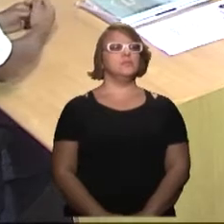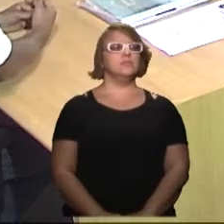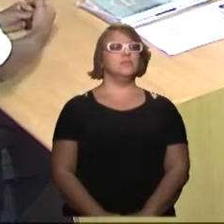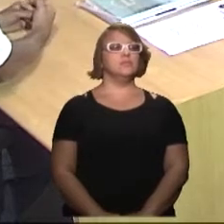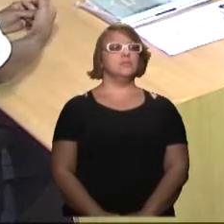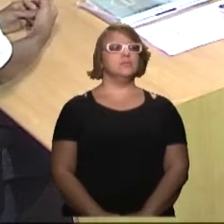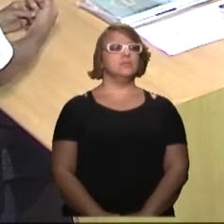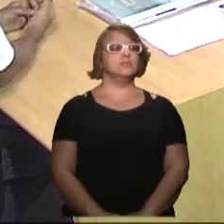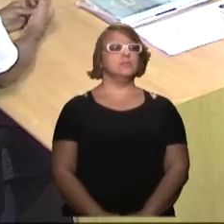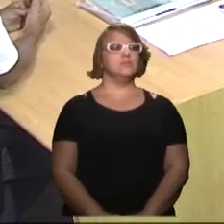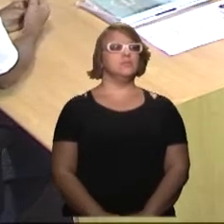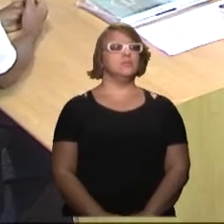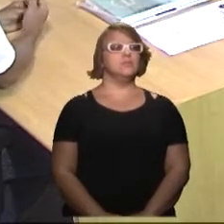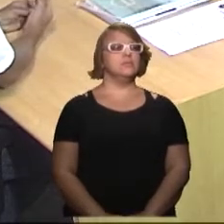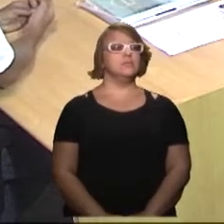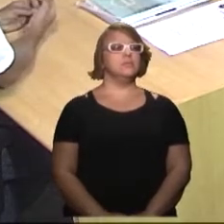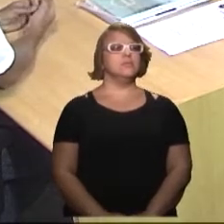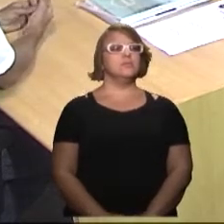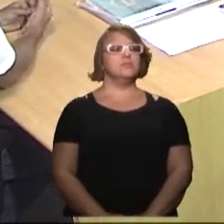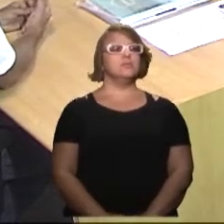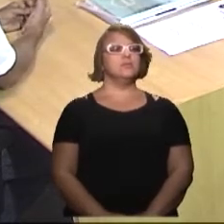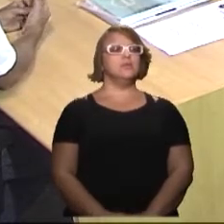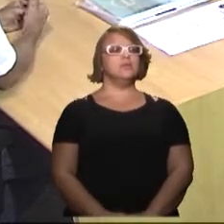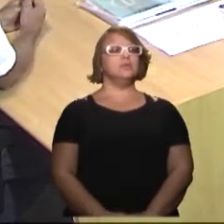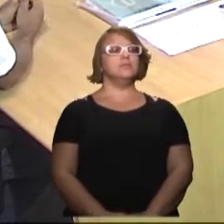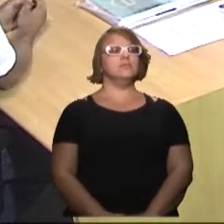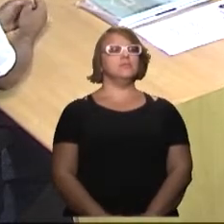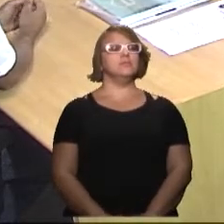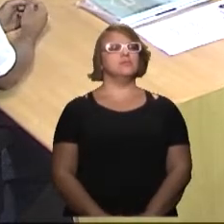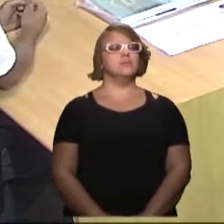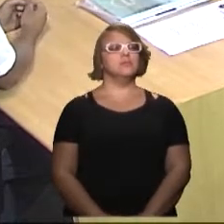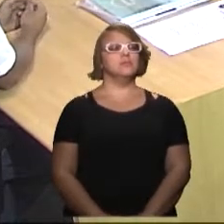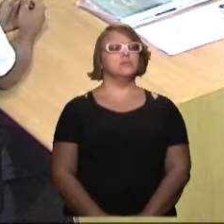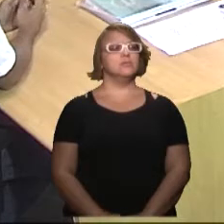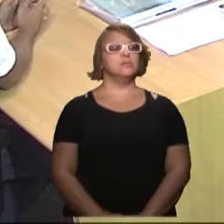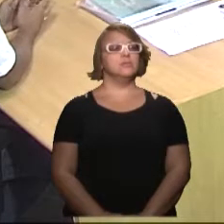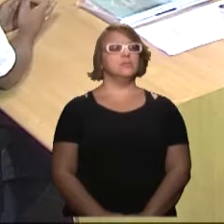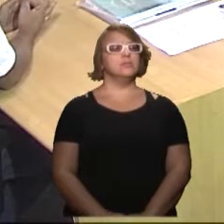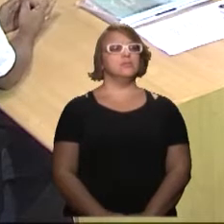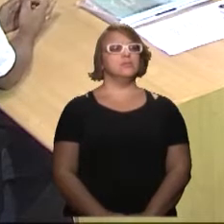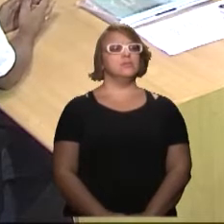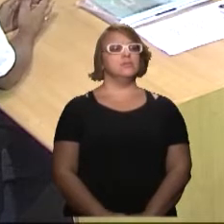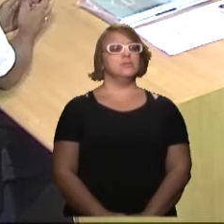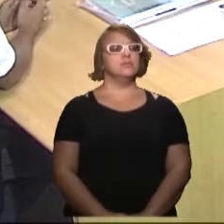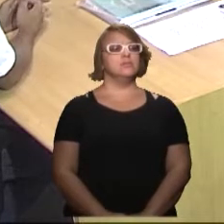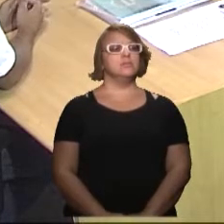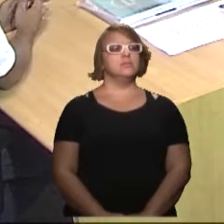Ausente. Vereador Neneca. Sim. Sim.